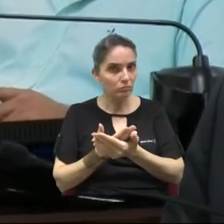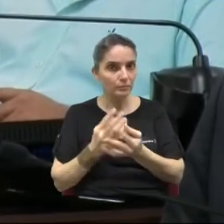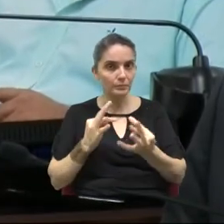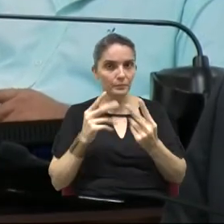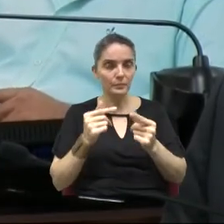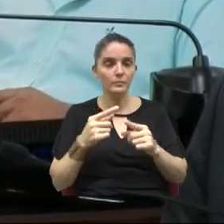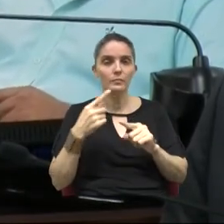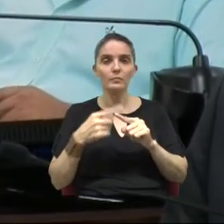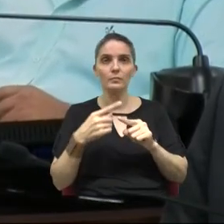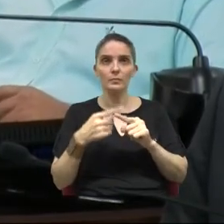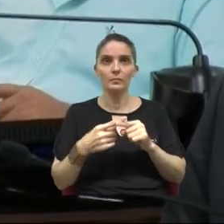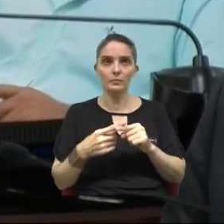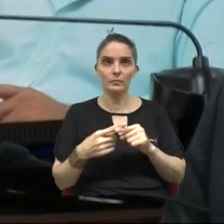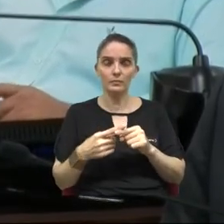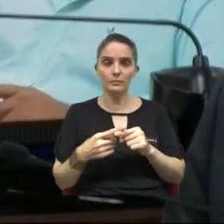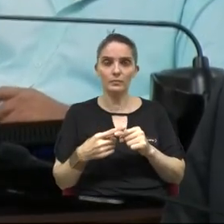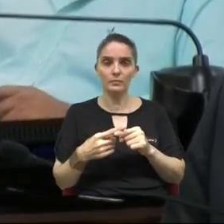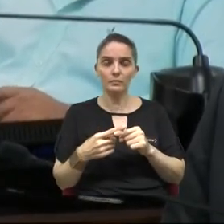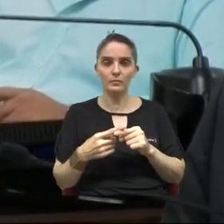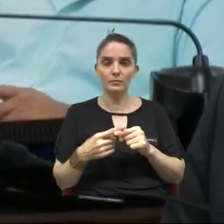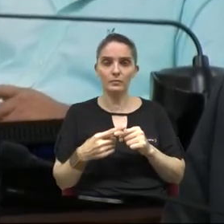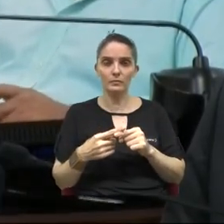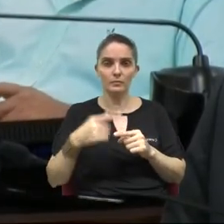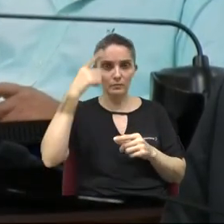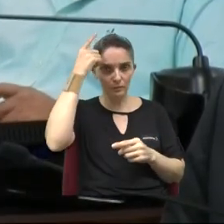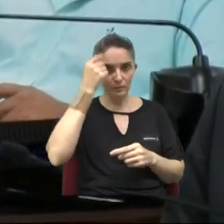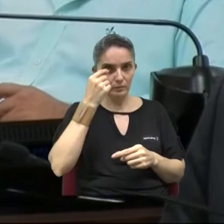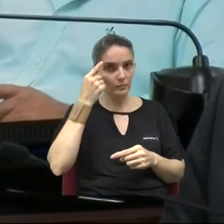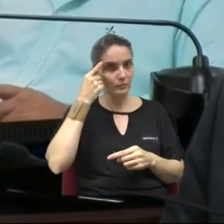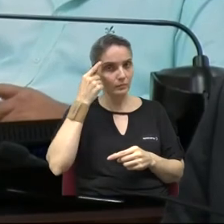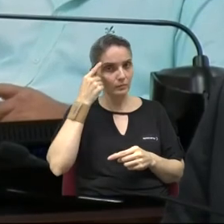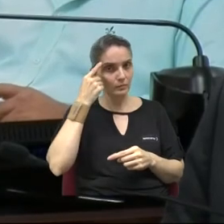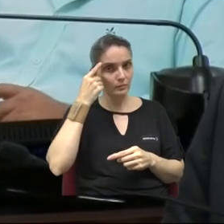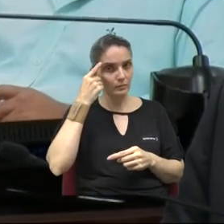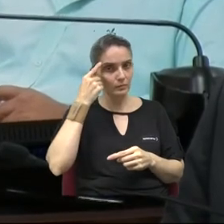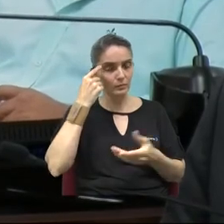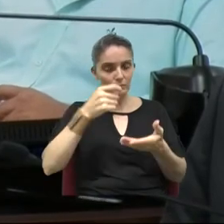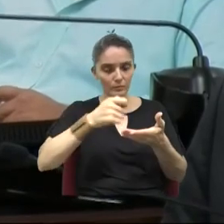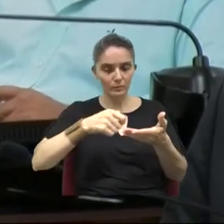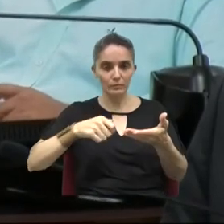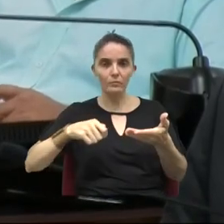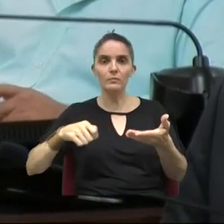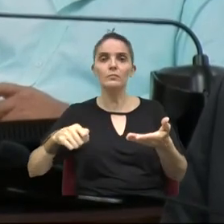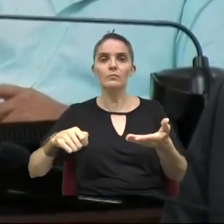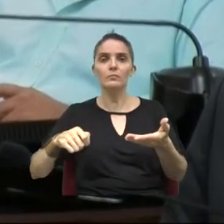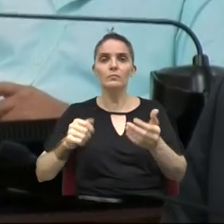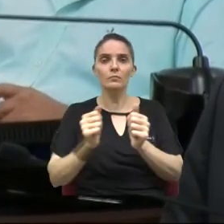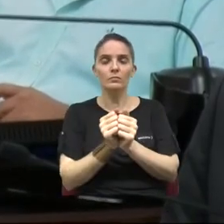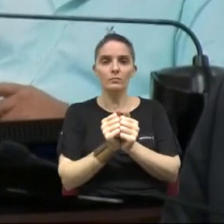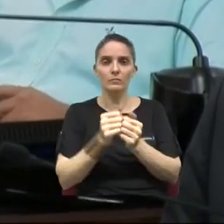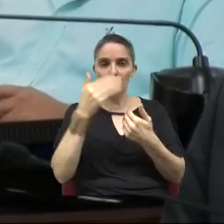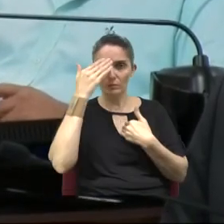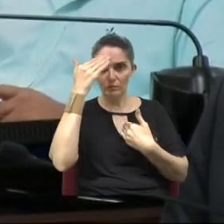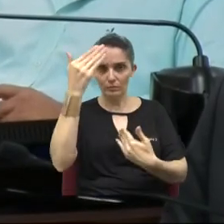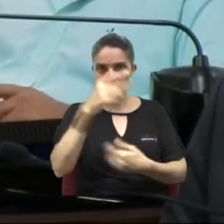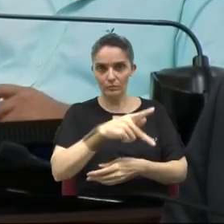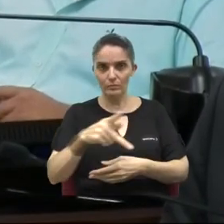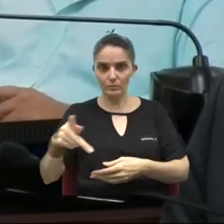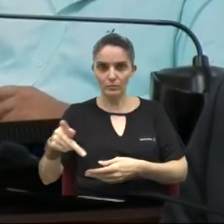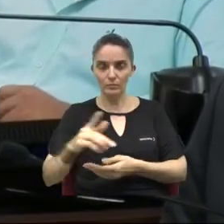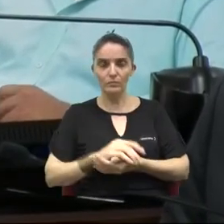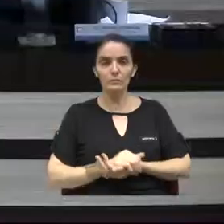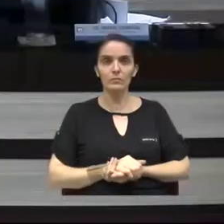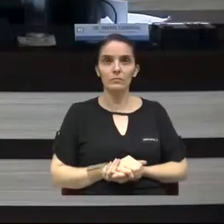para, quiçá, que eu possa, talvez, apor a minha assinatura no requerimento de Vossa Excelência. Obrigado, presidente.